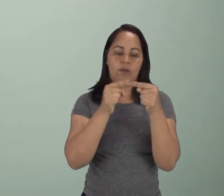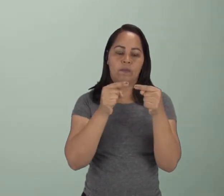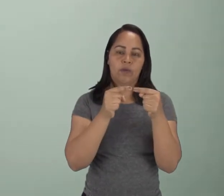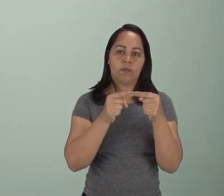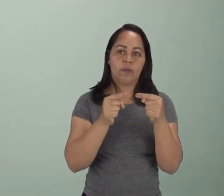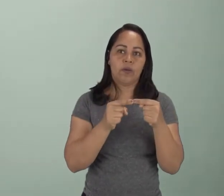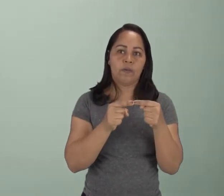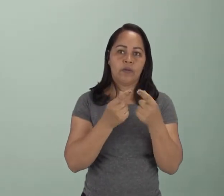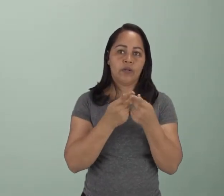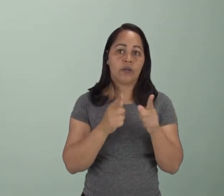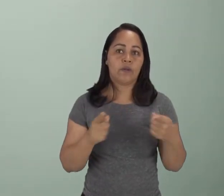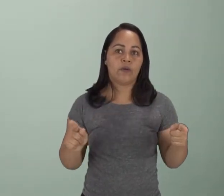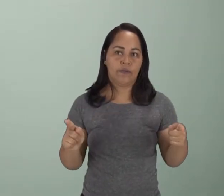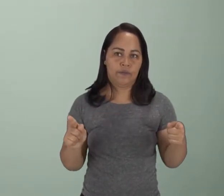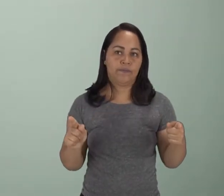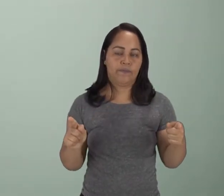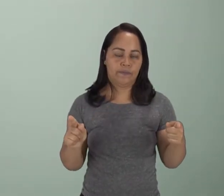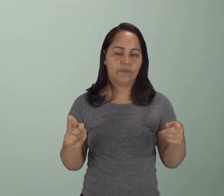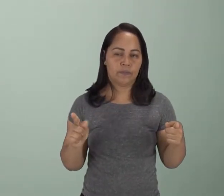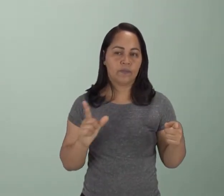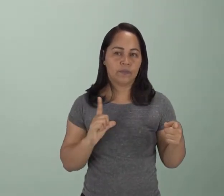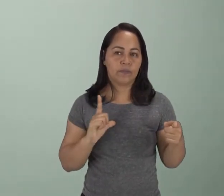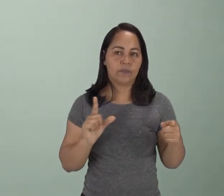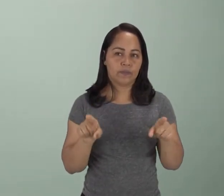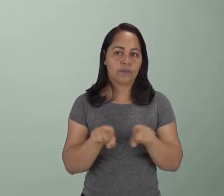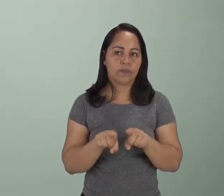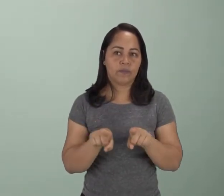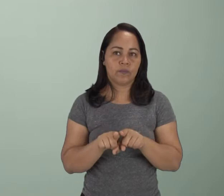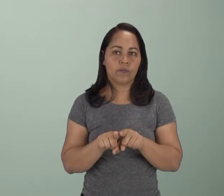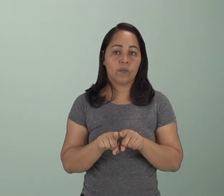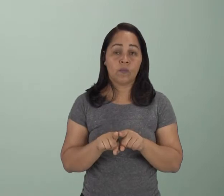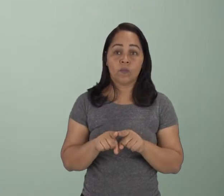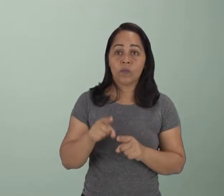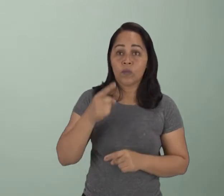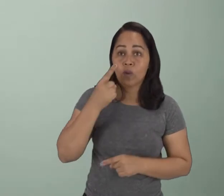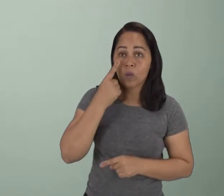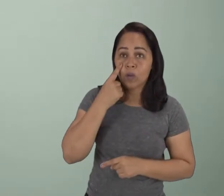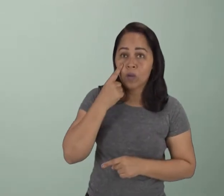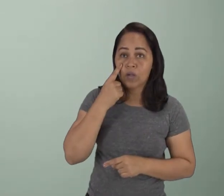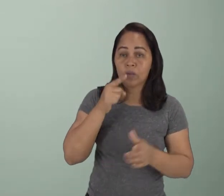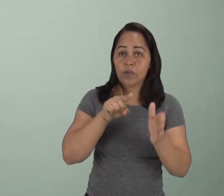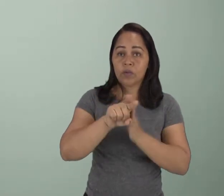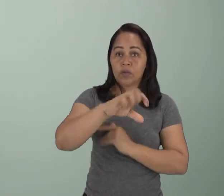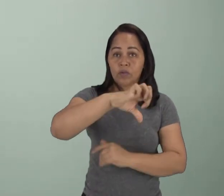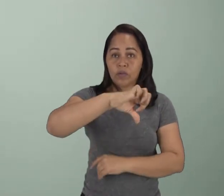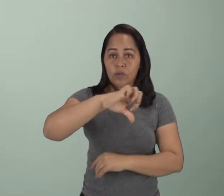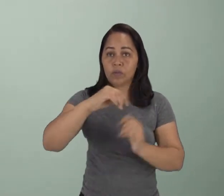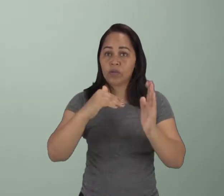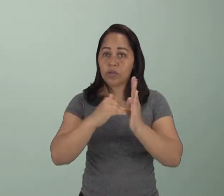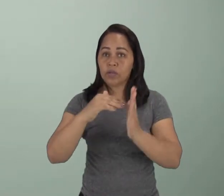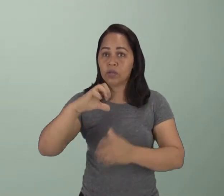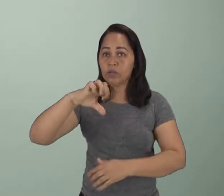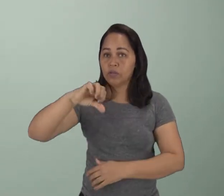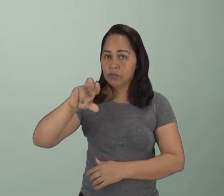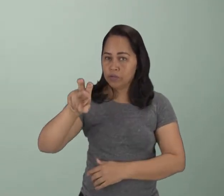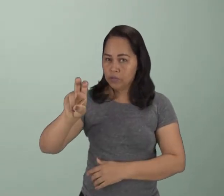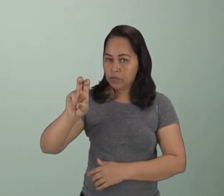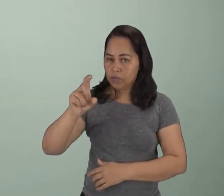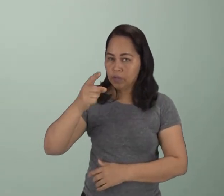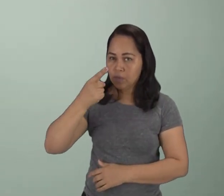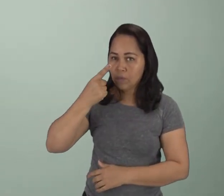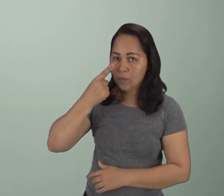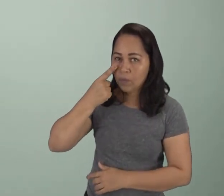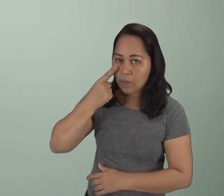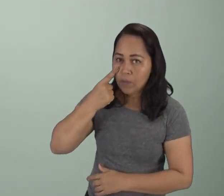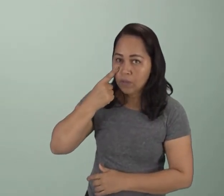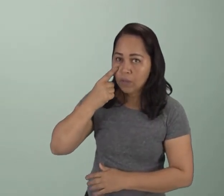falei para vocês, são 5 questões, normalmente numerado da questão 91 à questão 95. Só uma observação